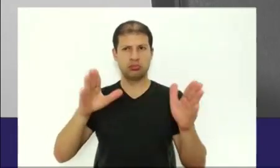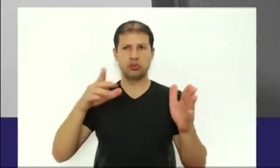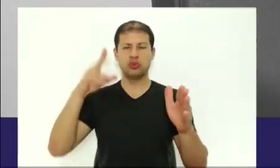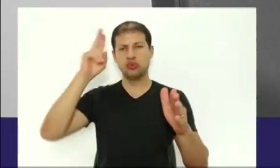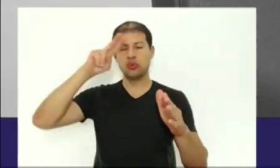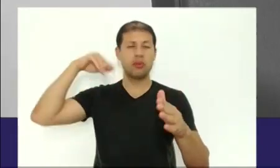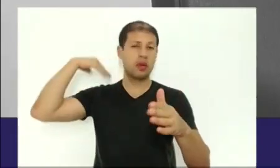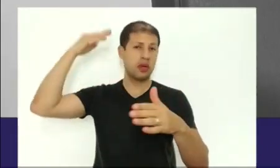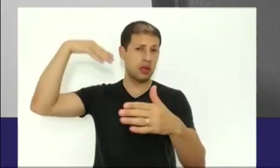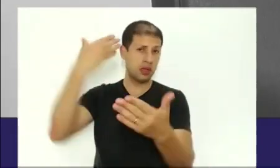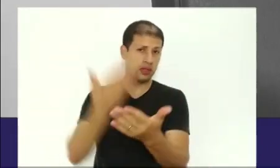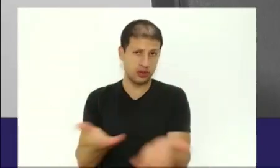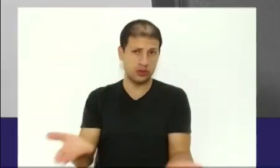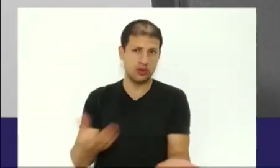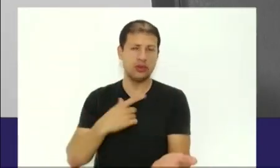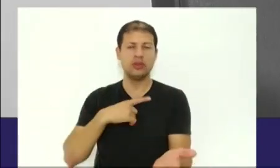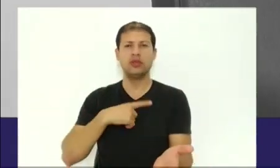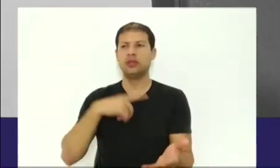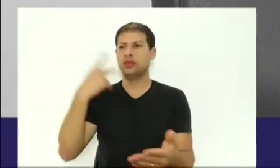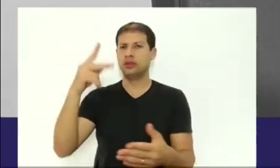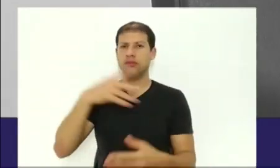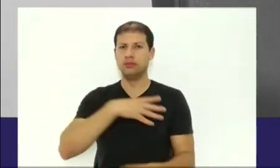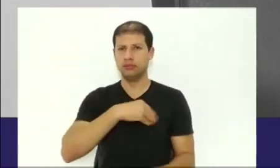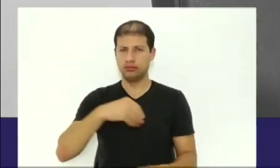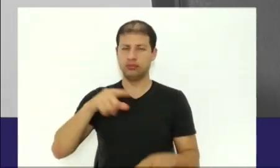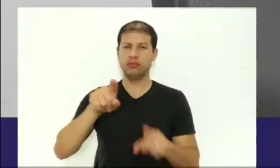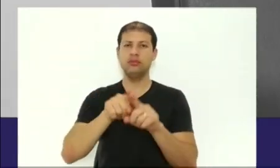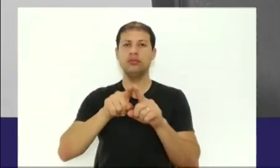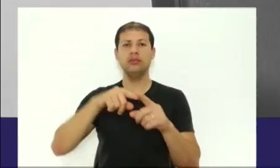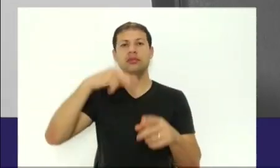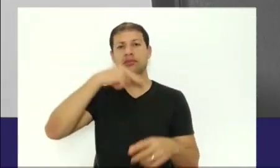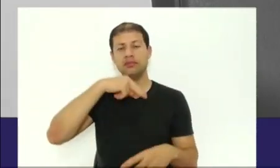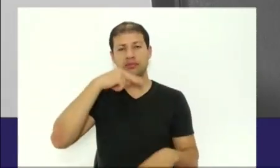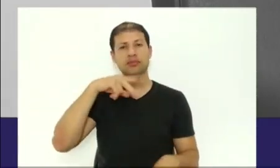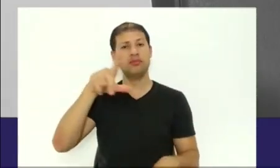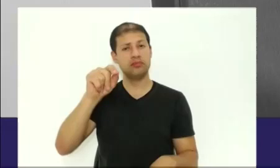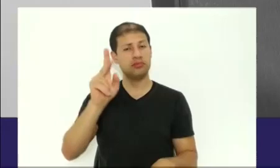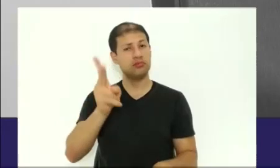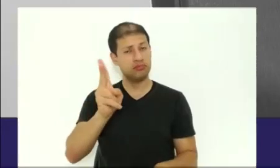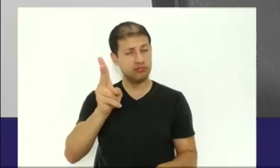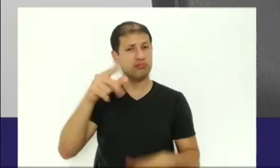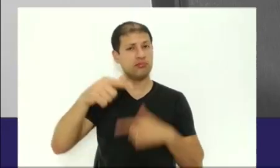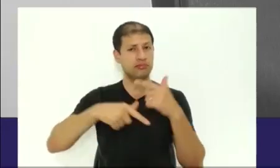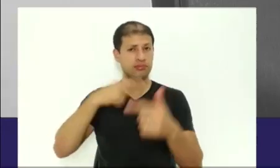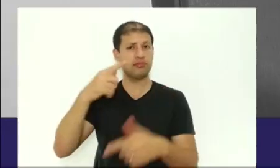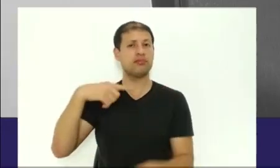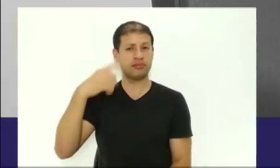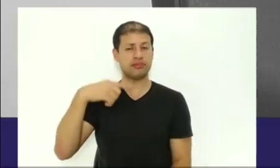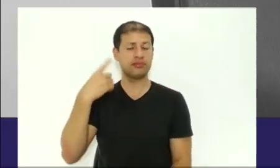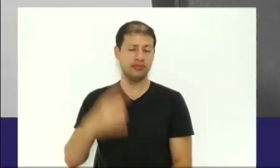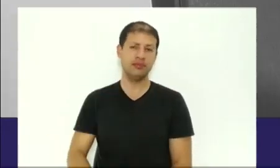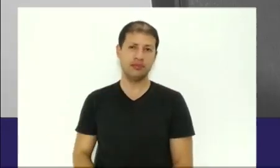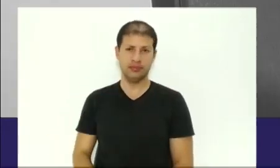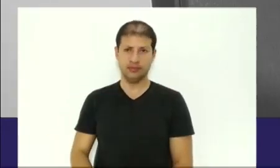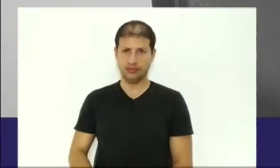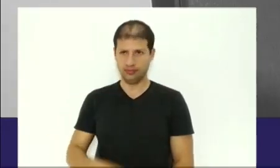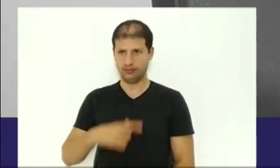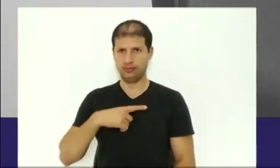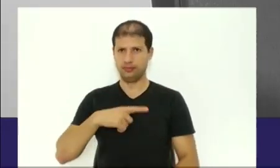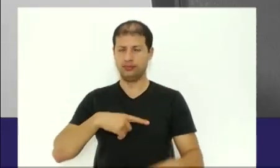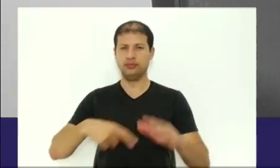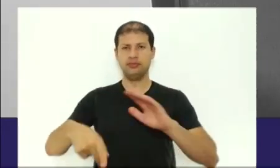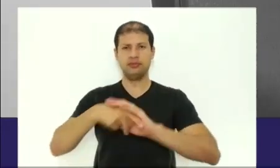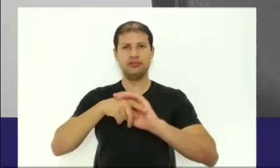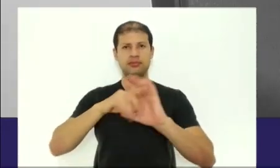adiante com o trabalho de seus filhos e netos, que escolheram a mesma profissão e passaram a constituir o corpo de profissionais